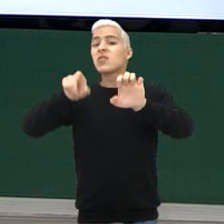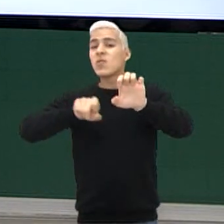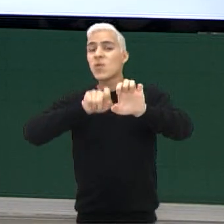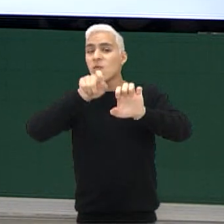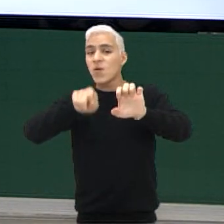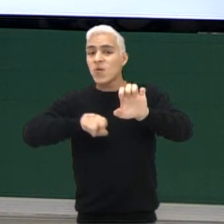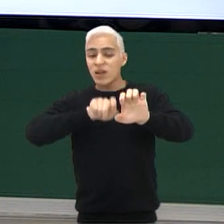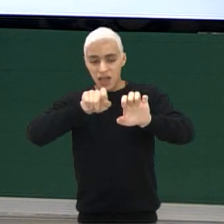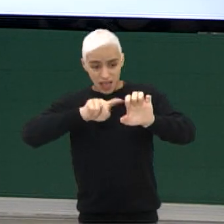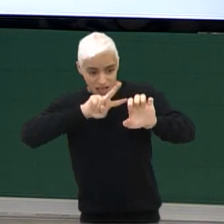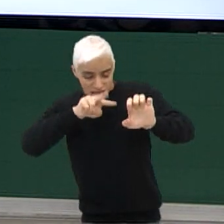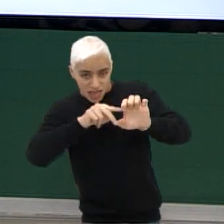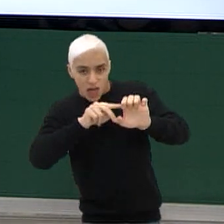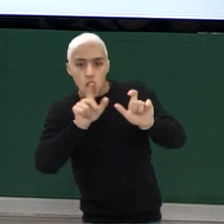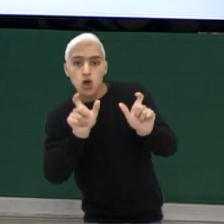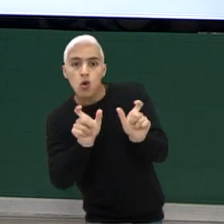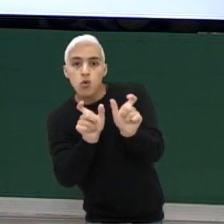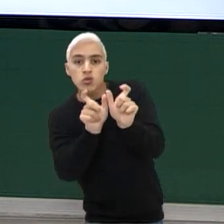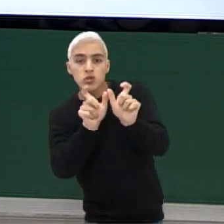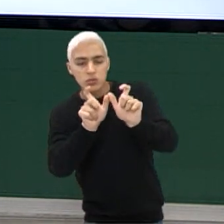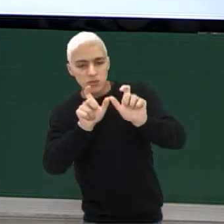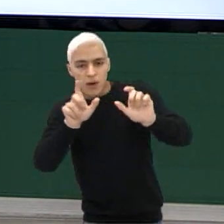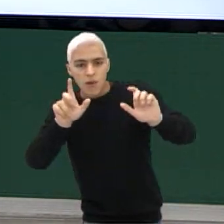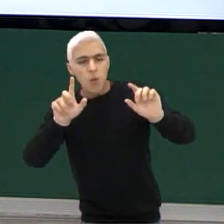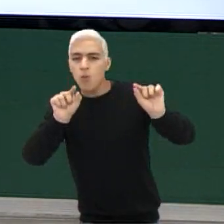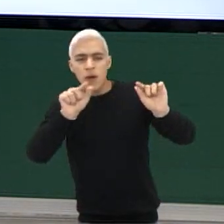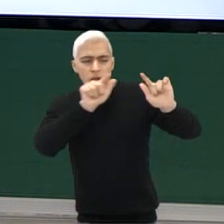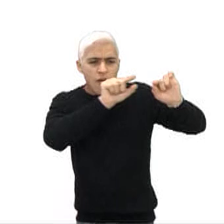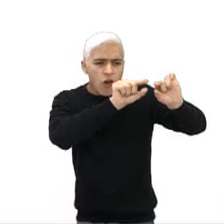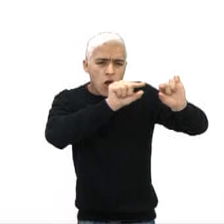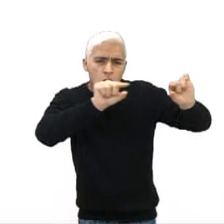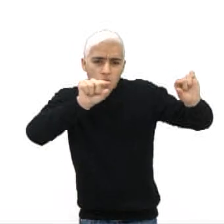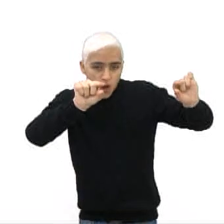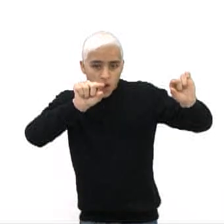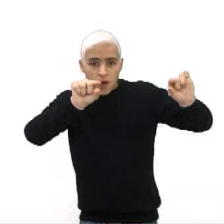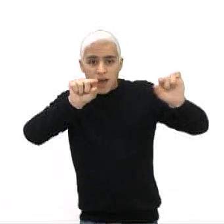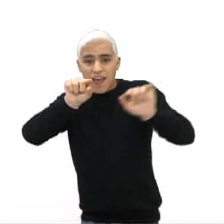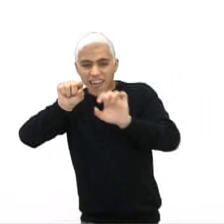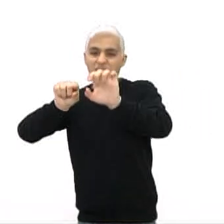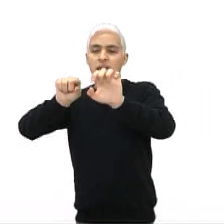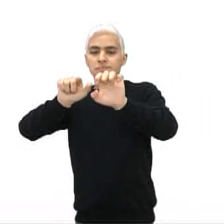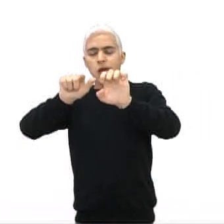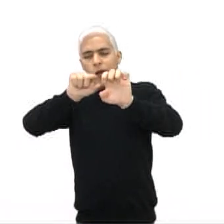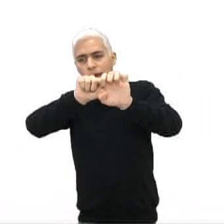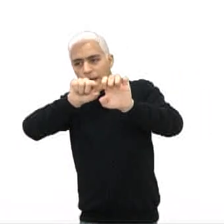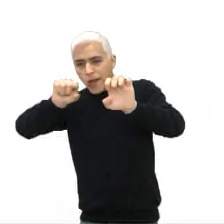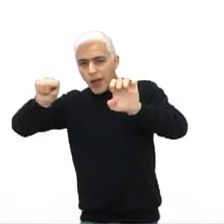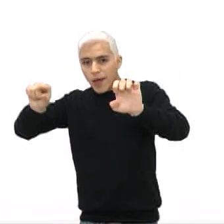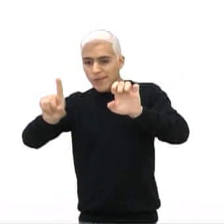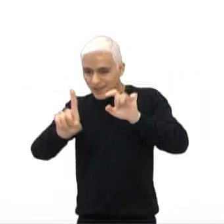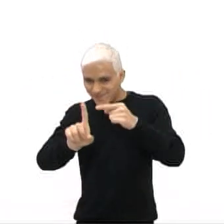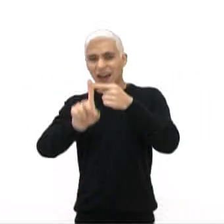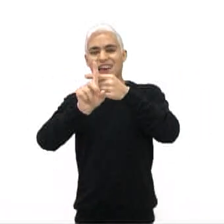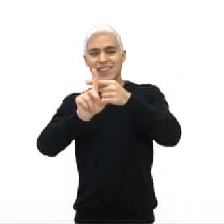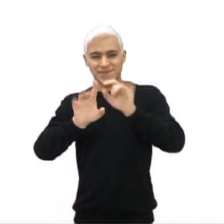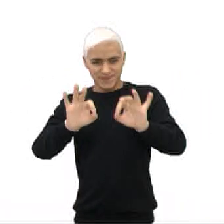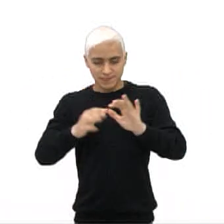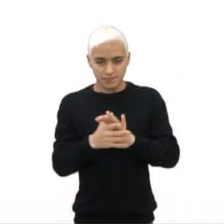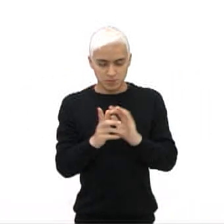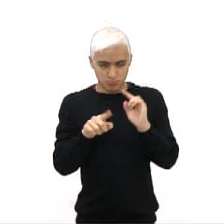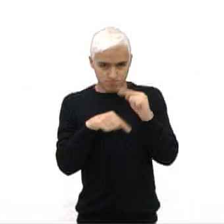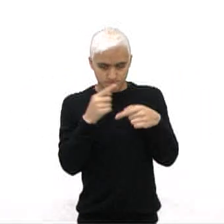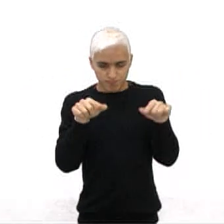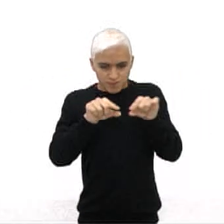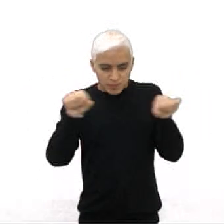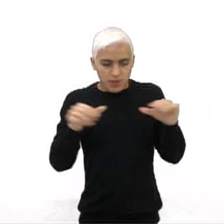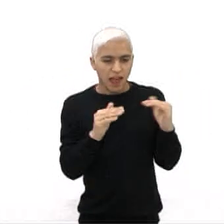aquela conjunção que está adicionando a oração. Depois, a vizinha mudou na casa